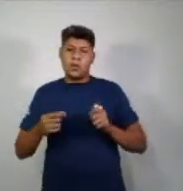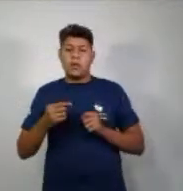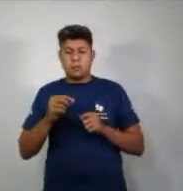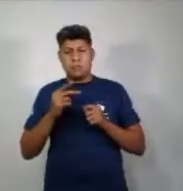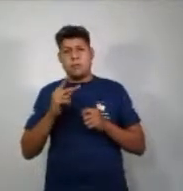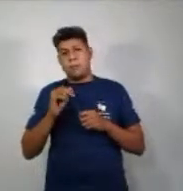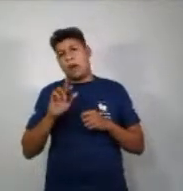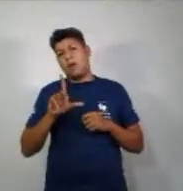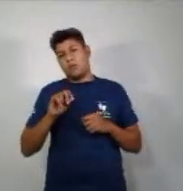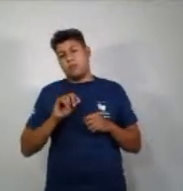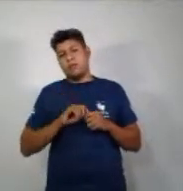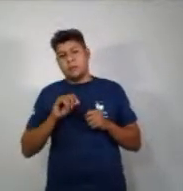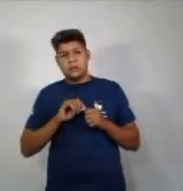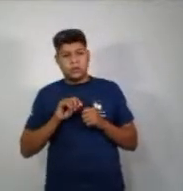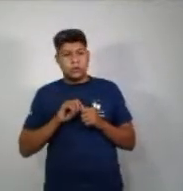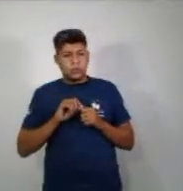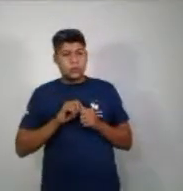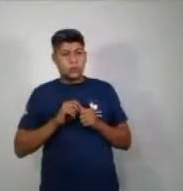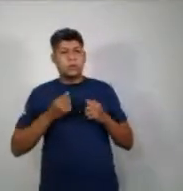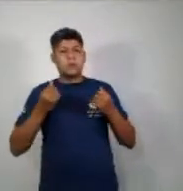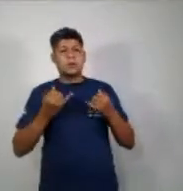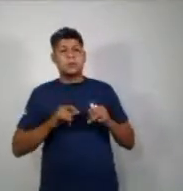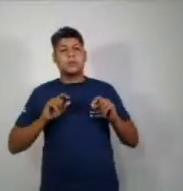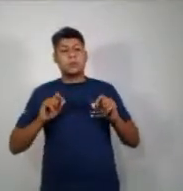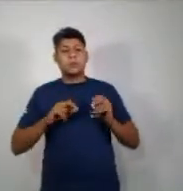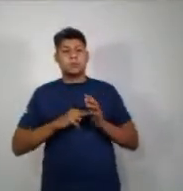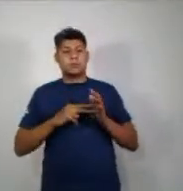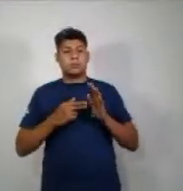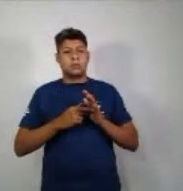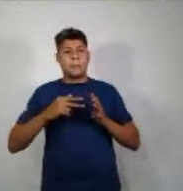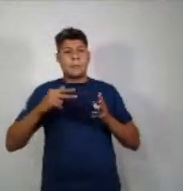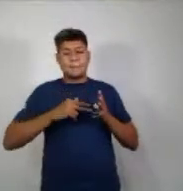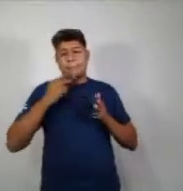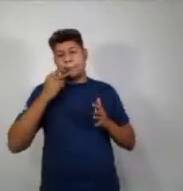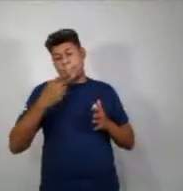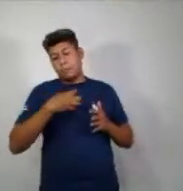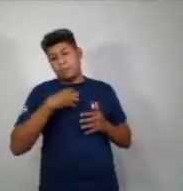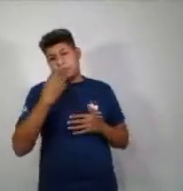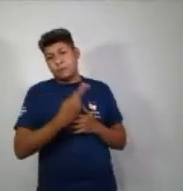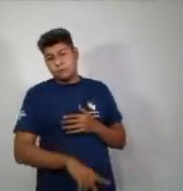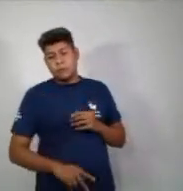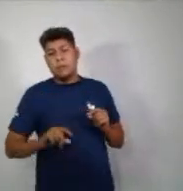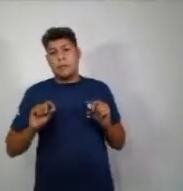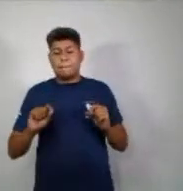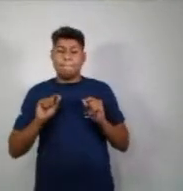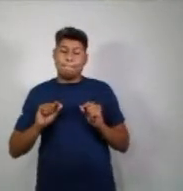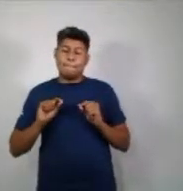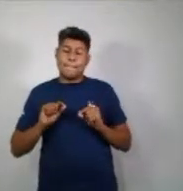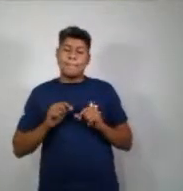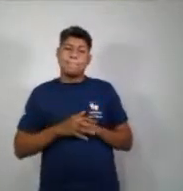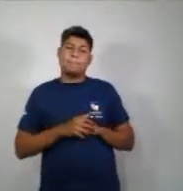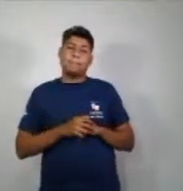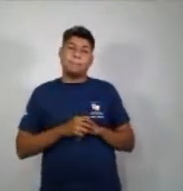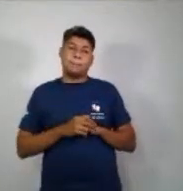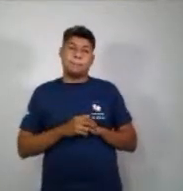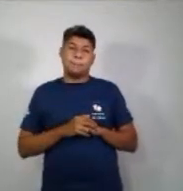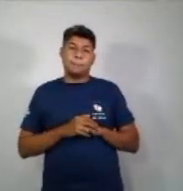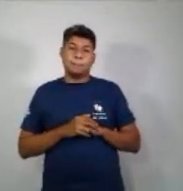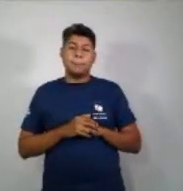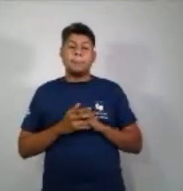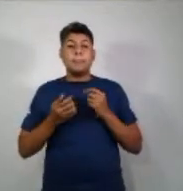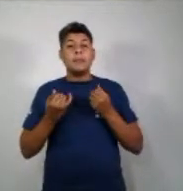fez. E ele conta, então, que ele tenta falar de outro jeito, né? Então, assim, ele narra